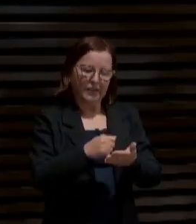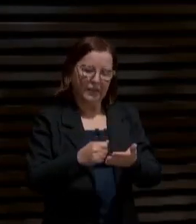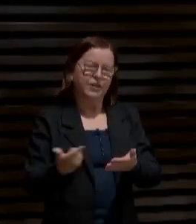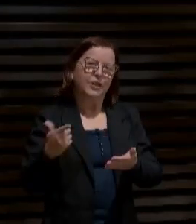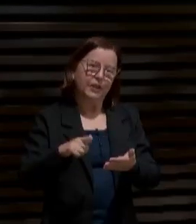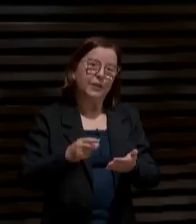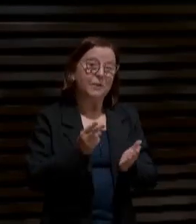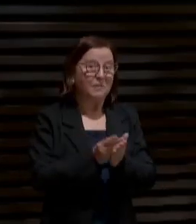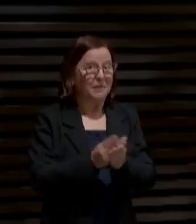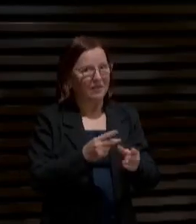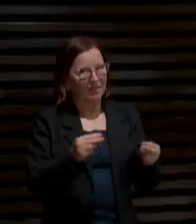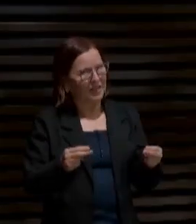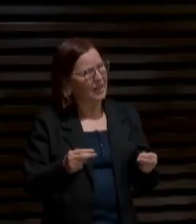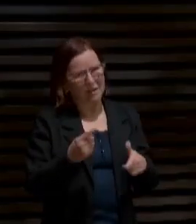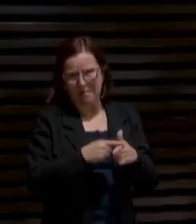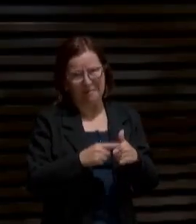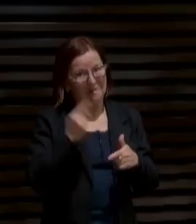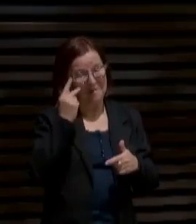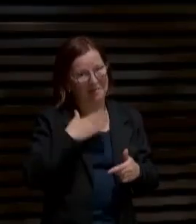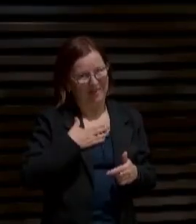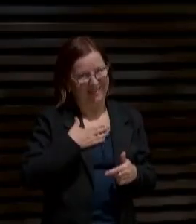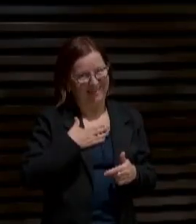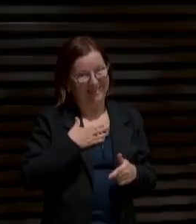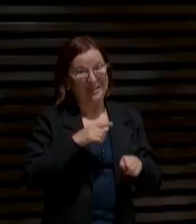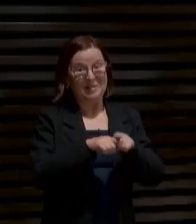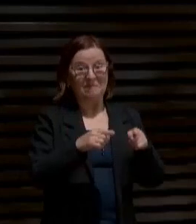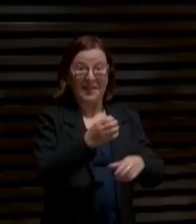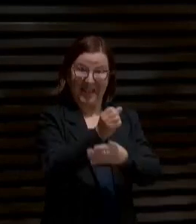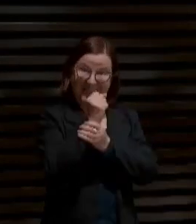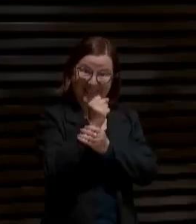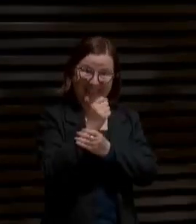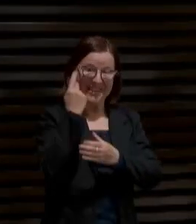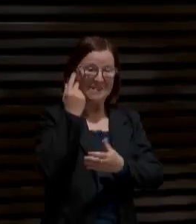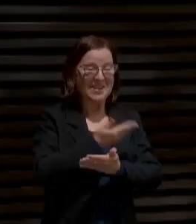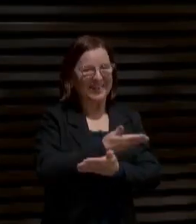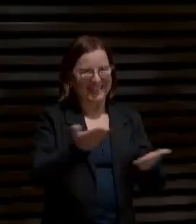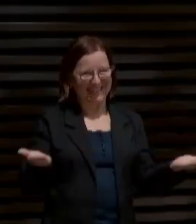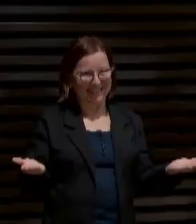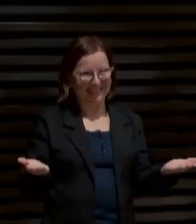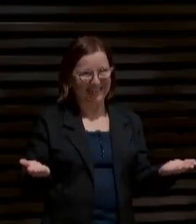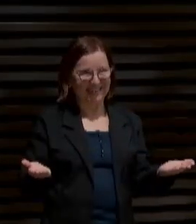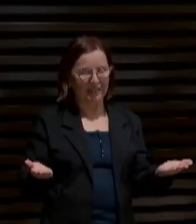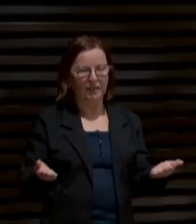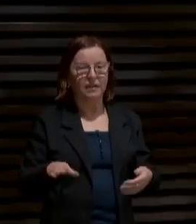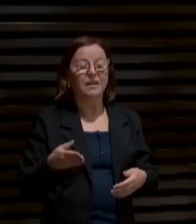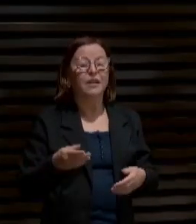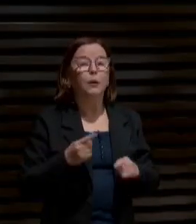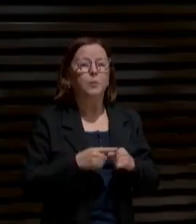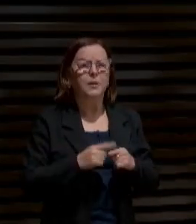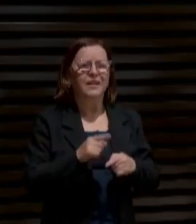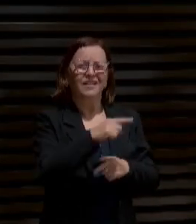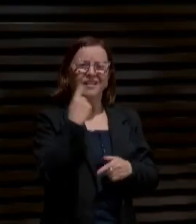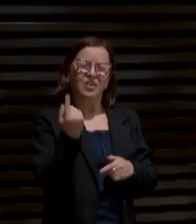mesmas coisas não é um problema para mim e a segurança para vocês então porque nós estamos às vezes nós repetimos alguns